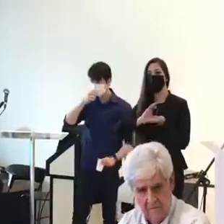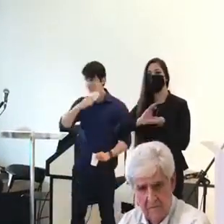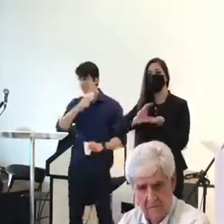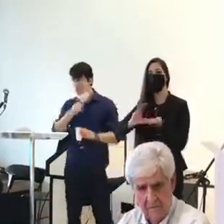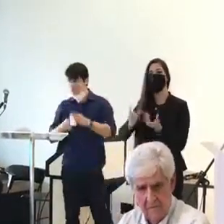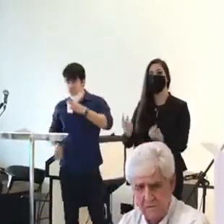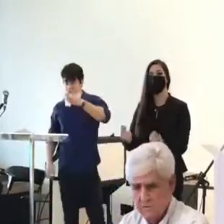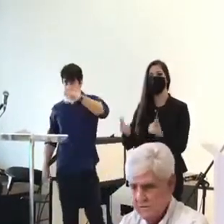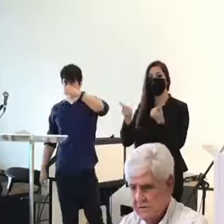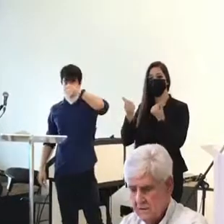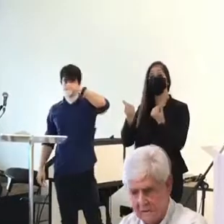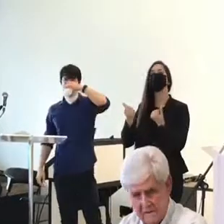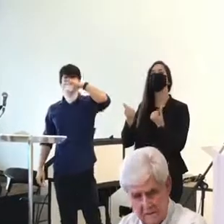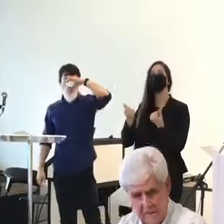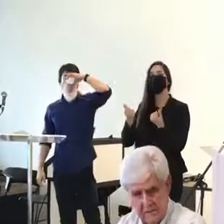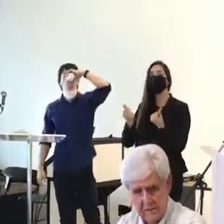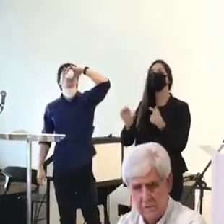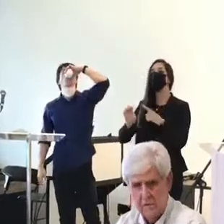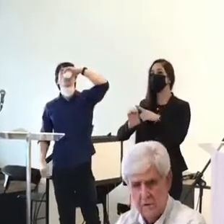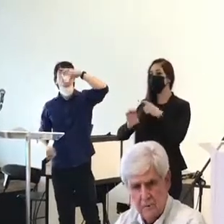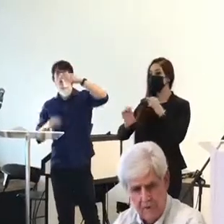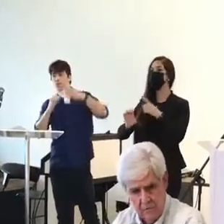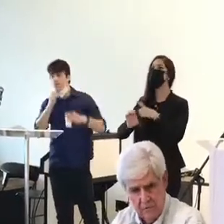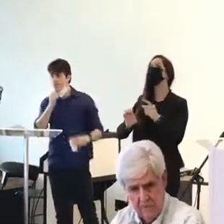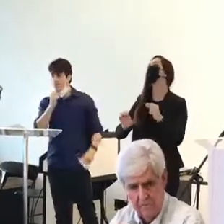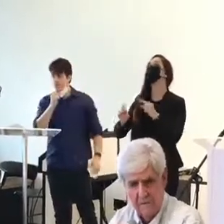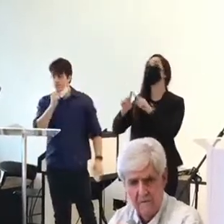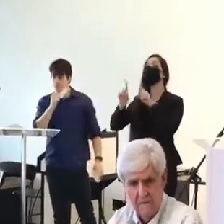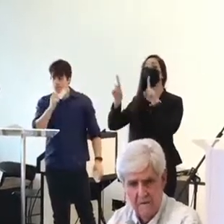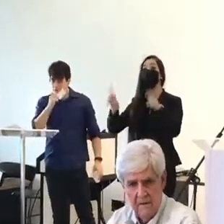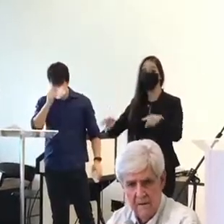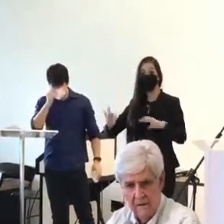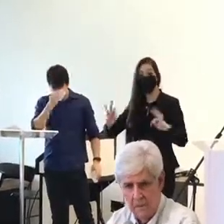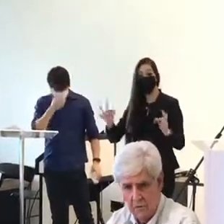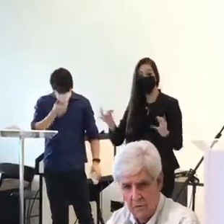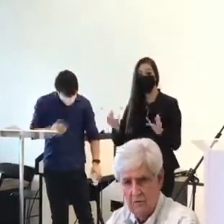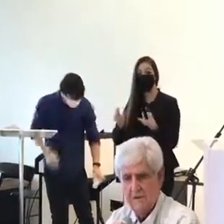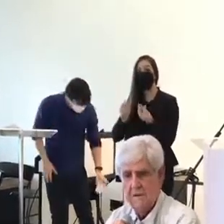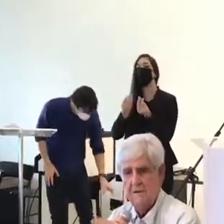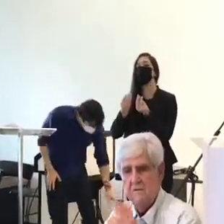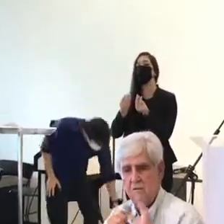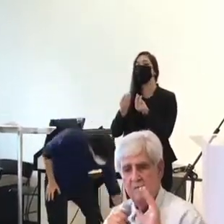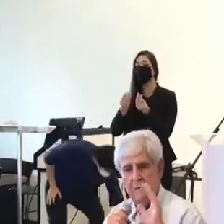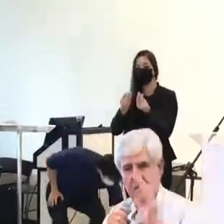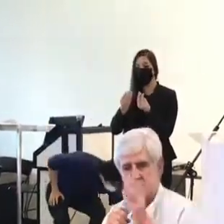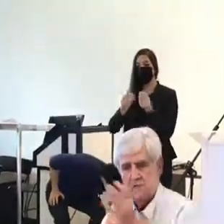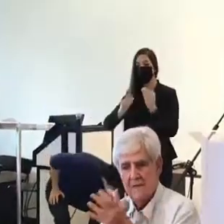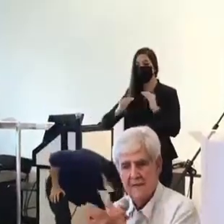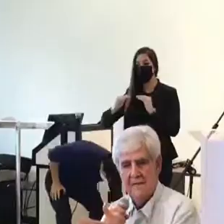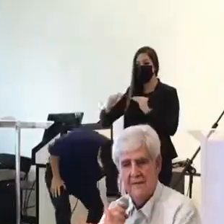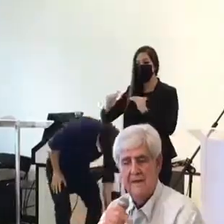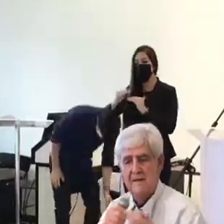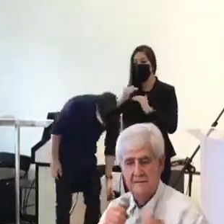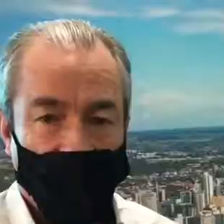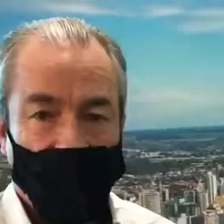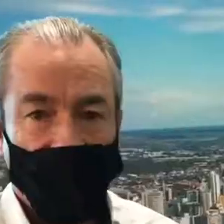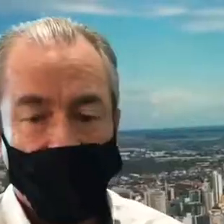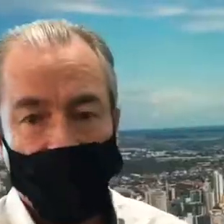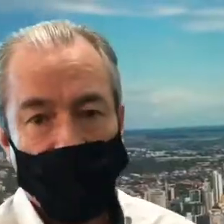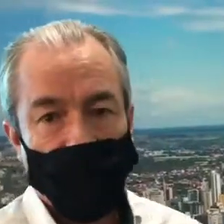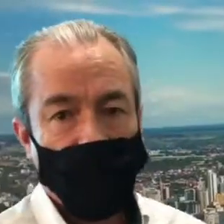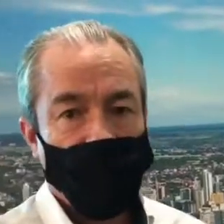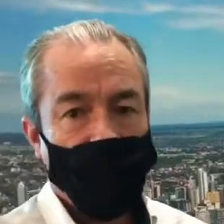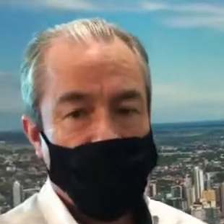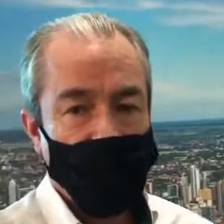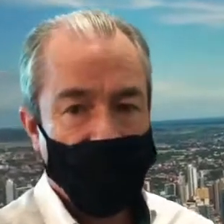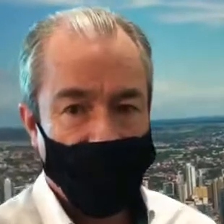região, são os seus empresários, seus colaboradores, enfim. É todo um movimento de uma cadeia. É,